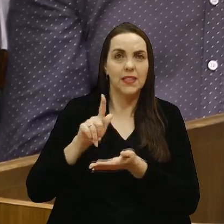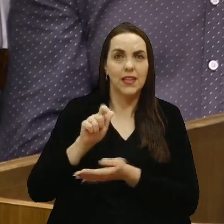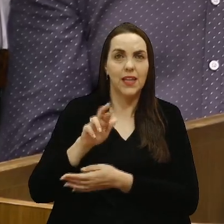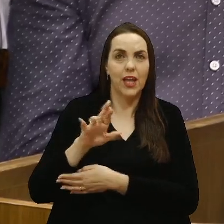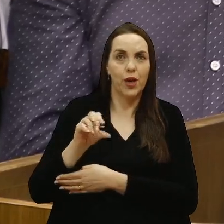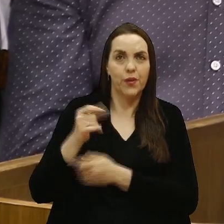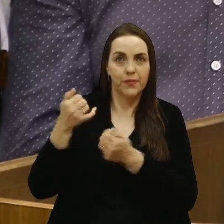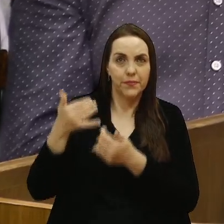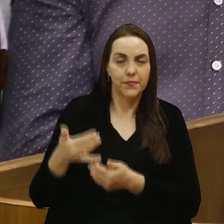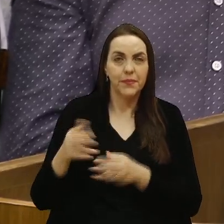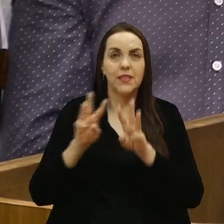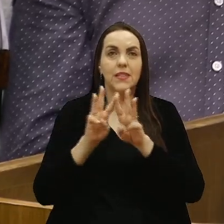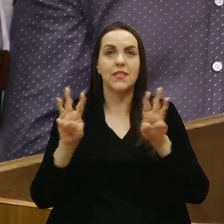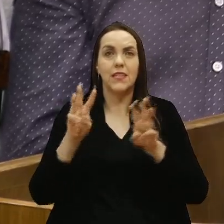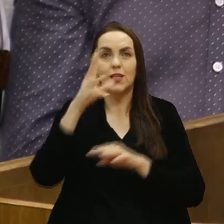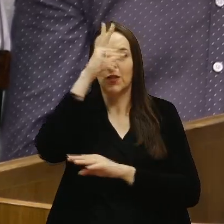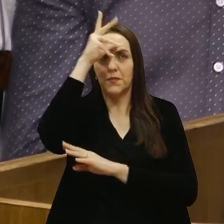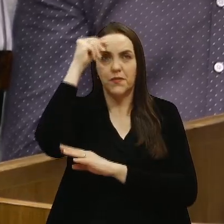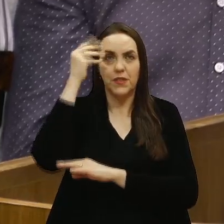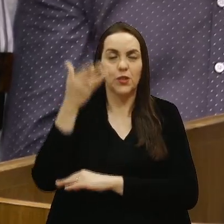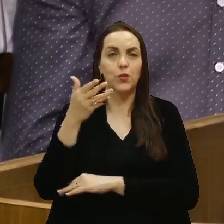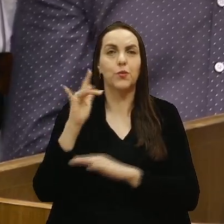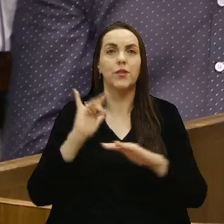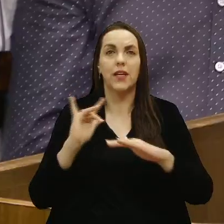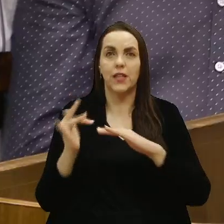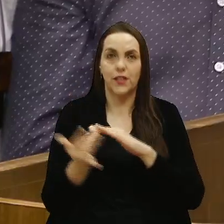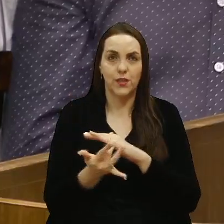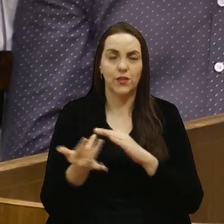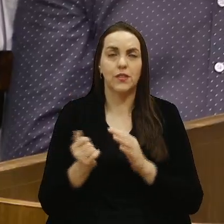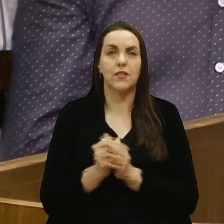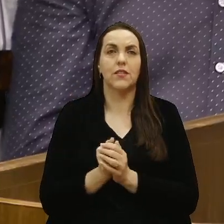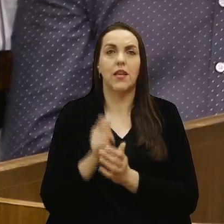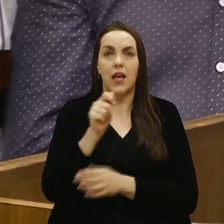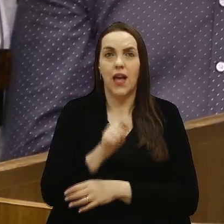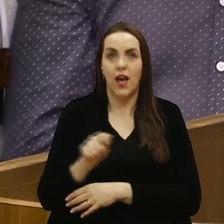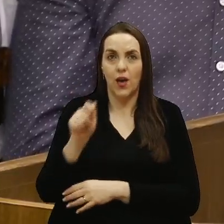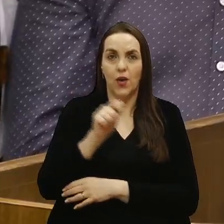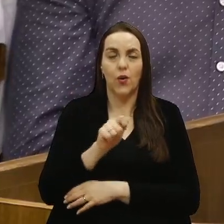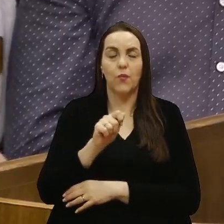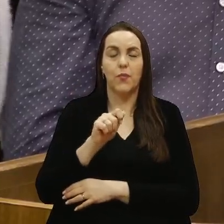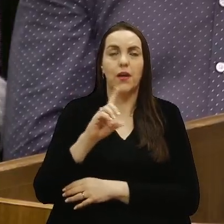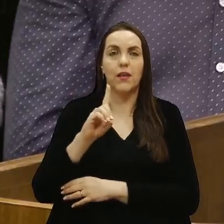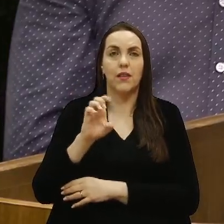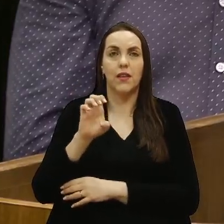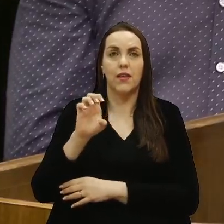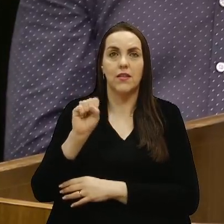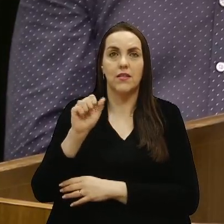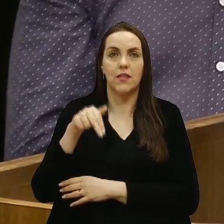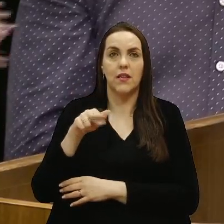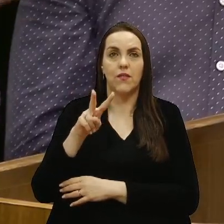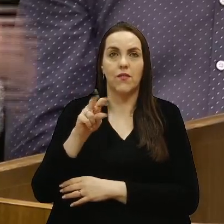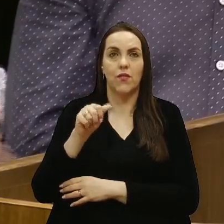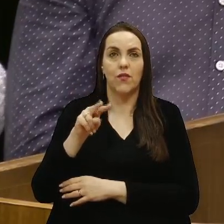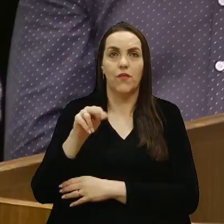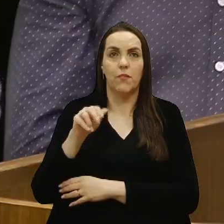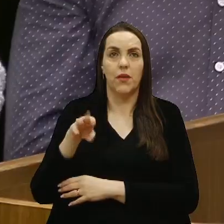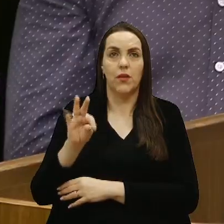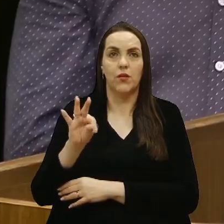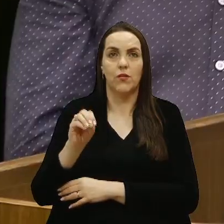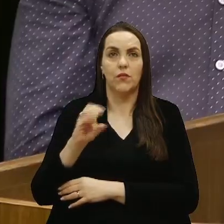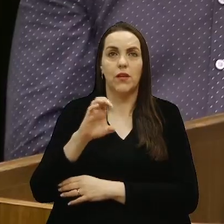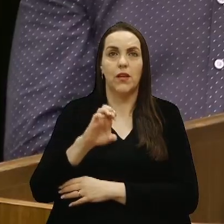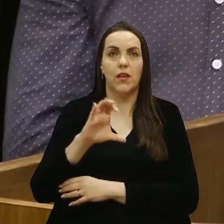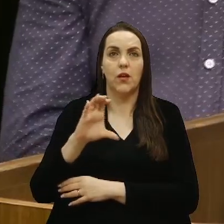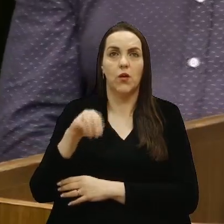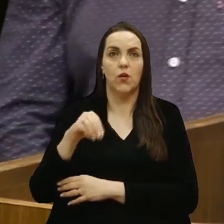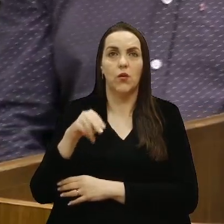no site da Prefeitura, nas redes sociais do @Desenvolvimento Econômico, também na agricultura, que vocês